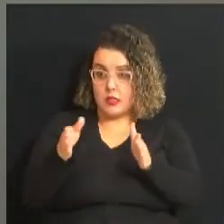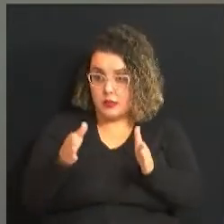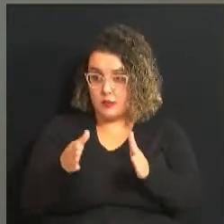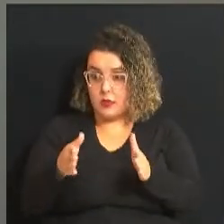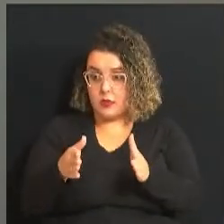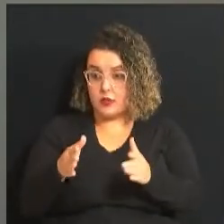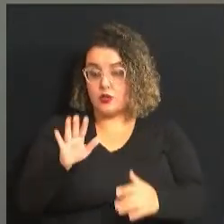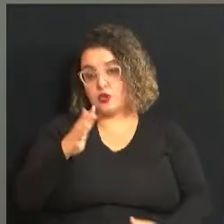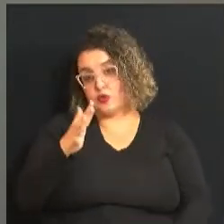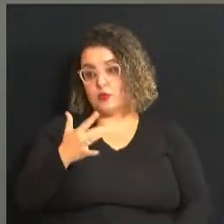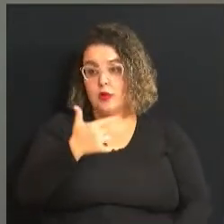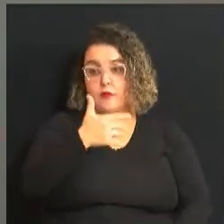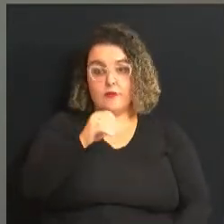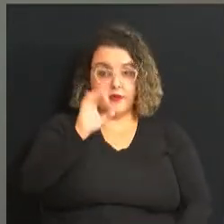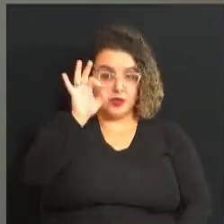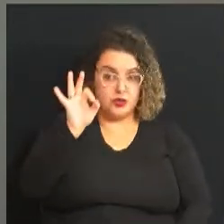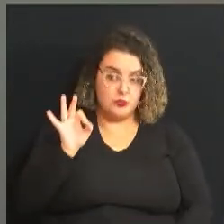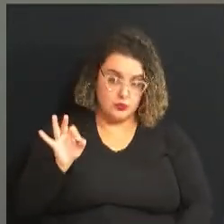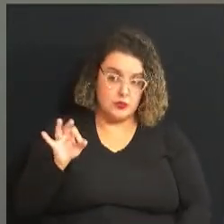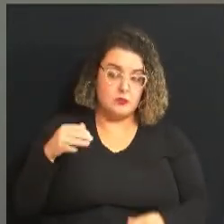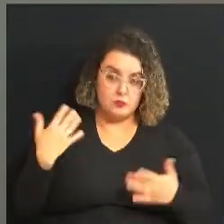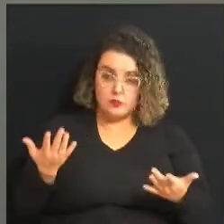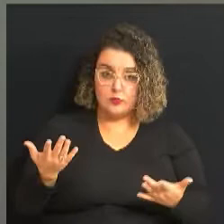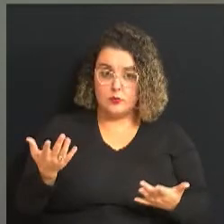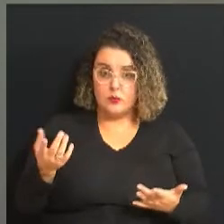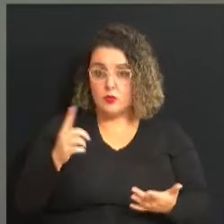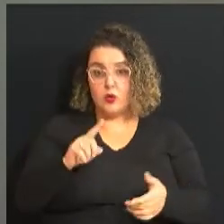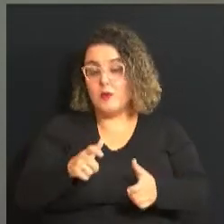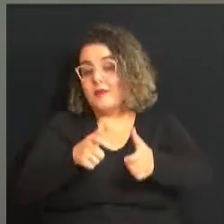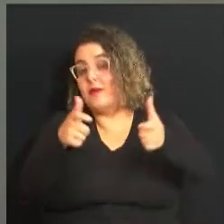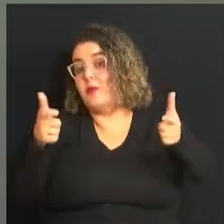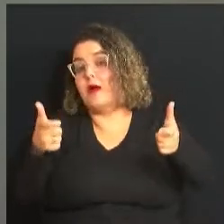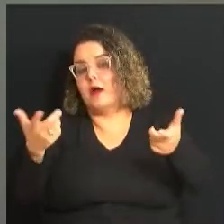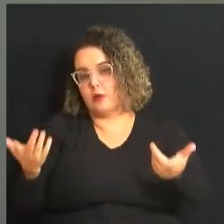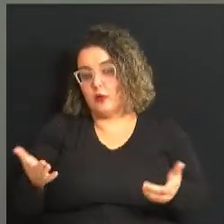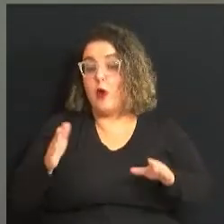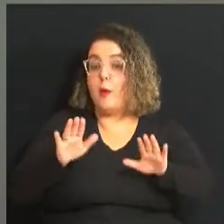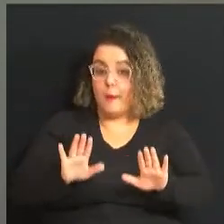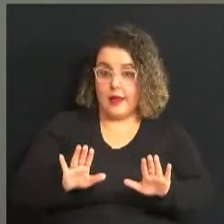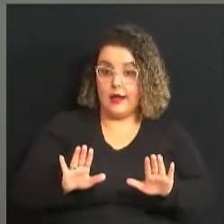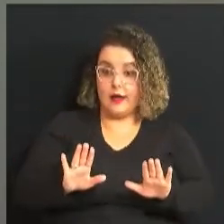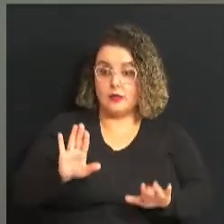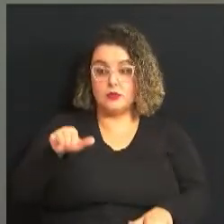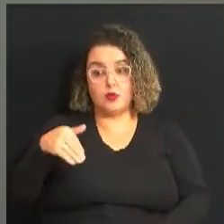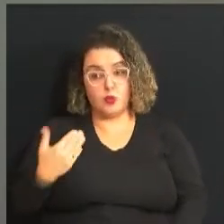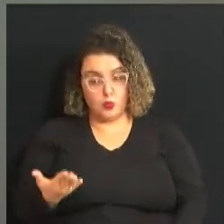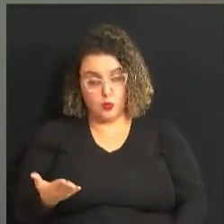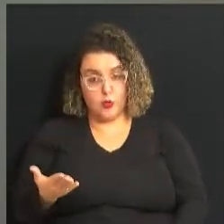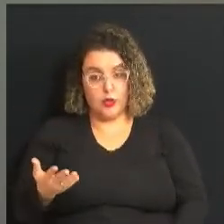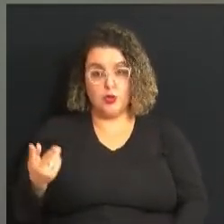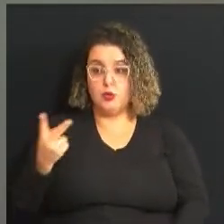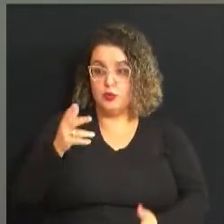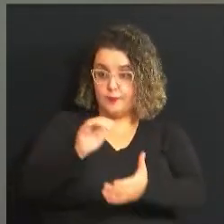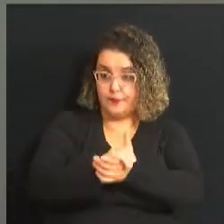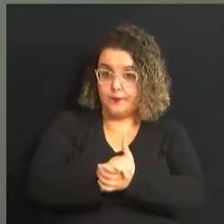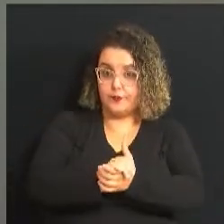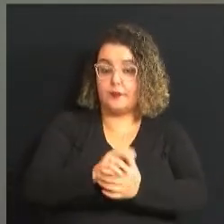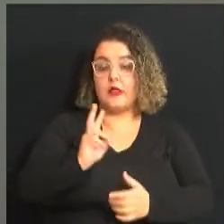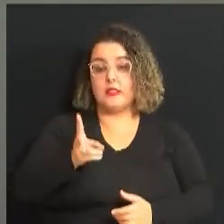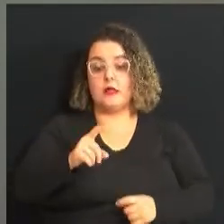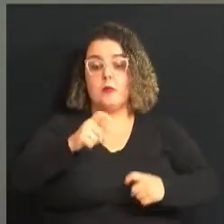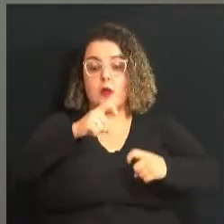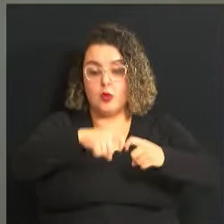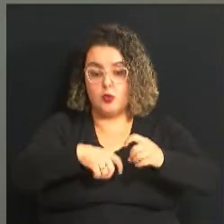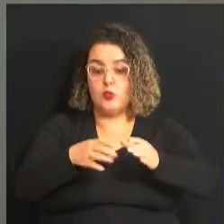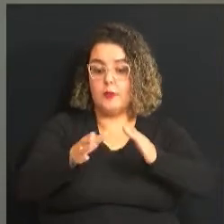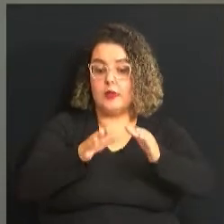mais ou menos 20%. Então não é tão alto assim. Só que quando o casal começa a ter relação no período